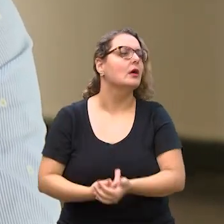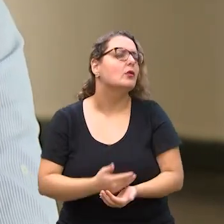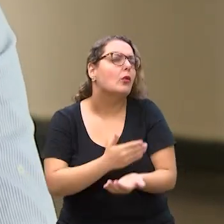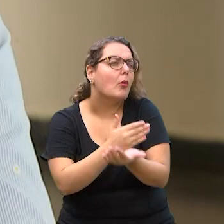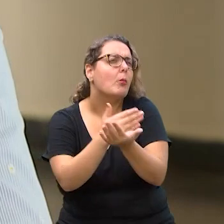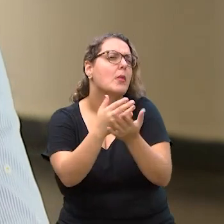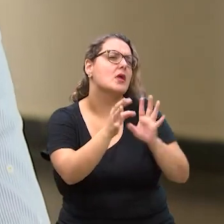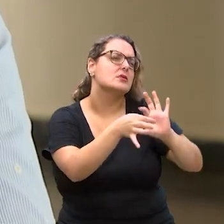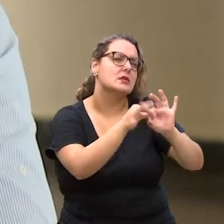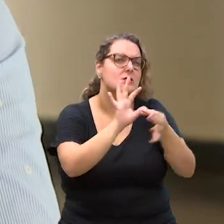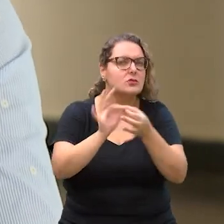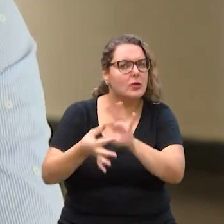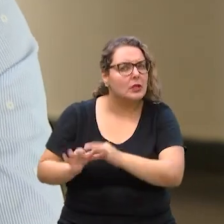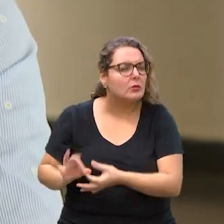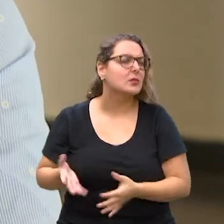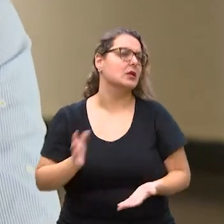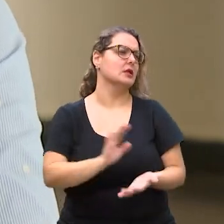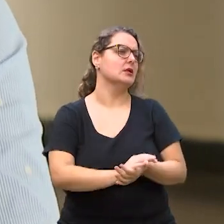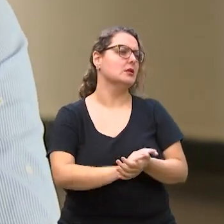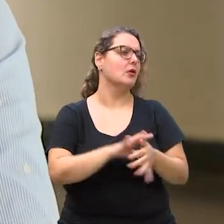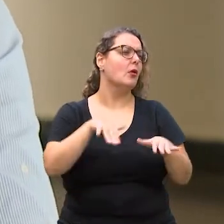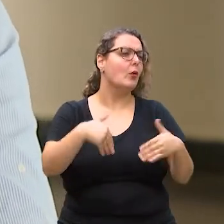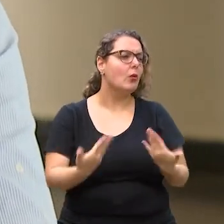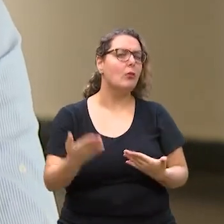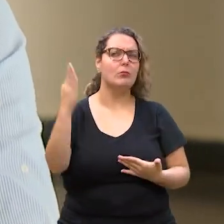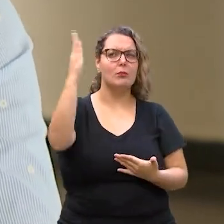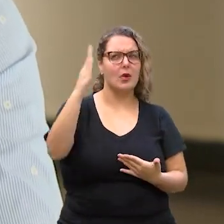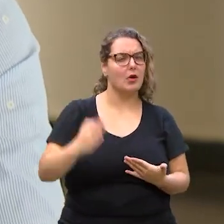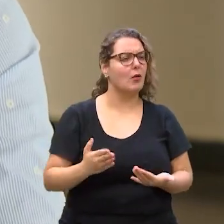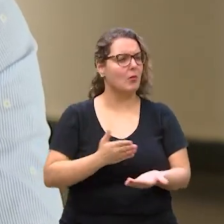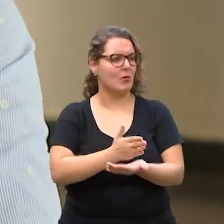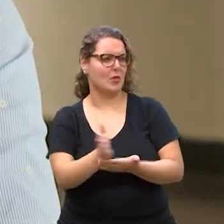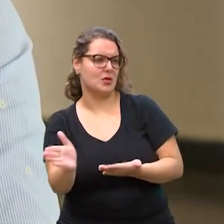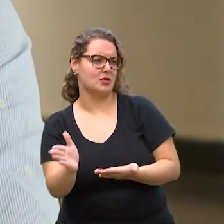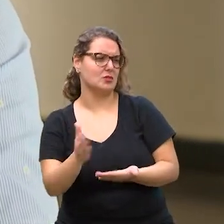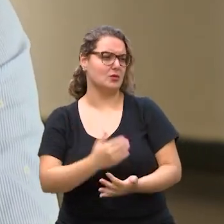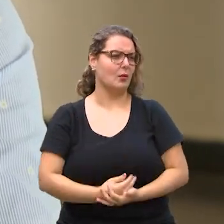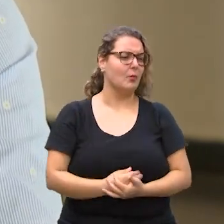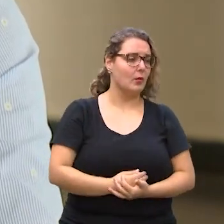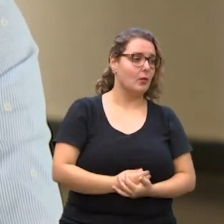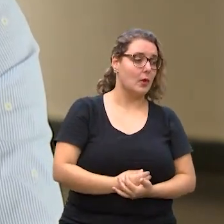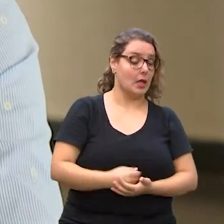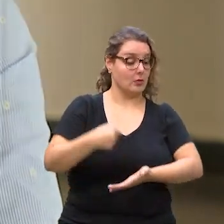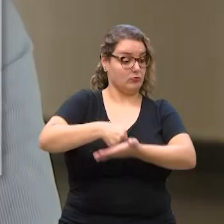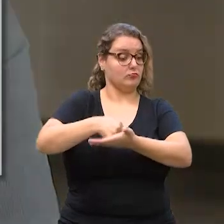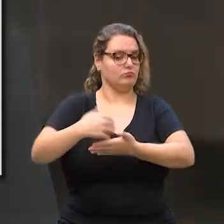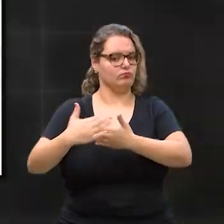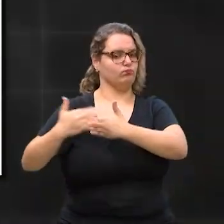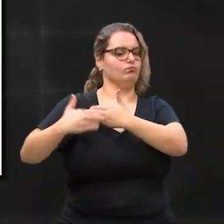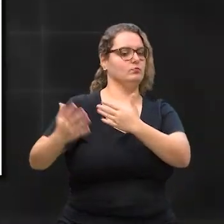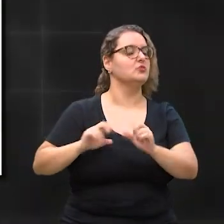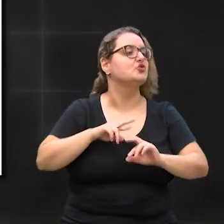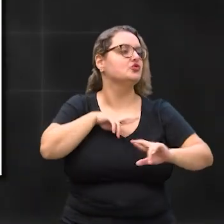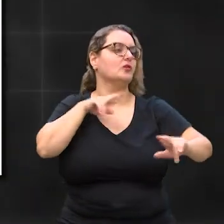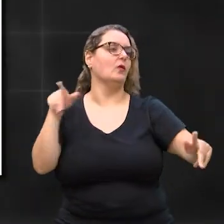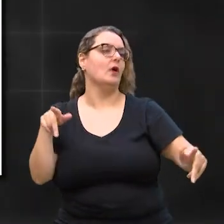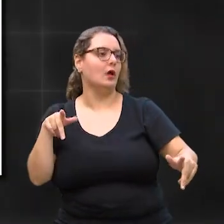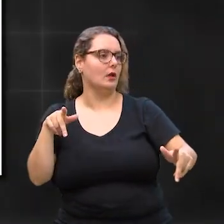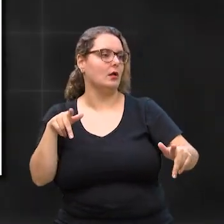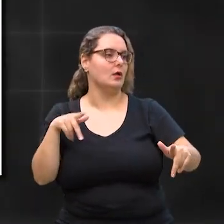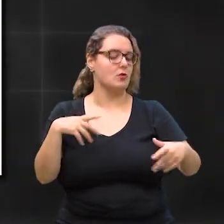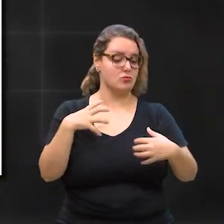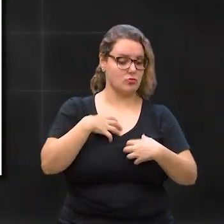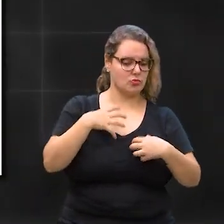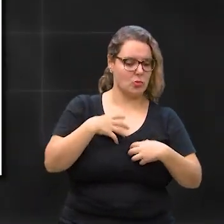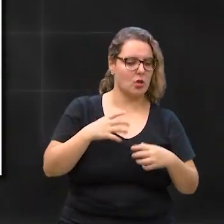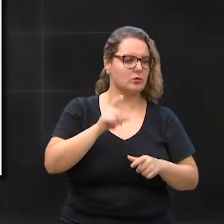Olimpíadas, lá no começo, quando o Brasil começou a participar nas Copas do Mundo, era um outro tipo de esporte, eram cobranças diferentes, era